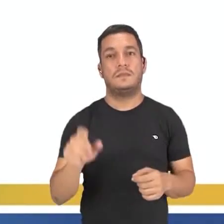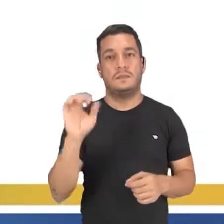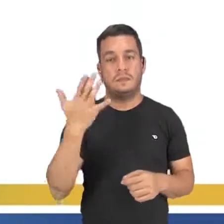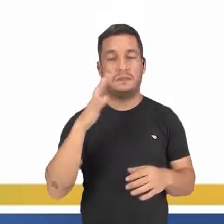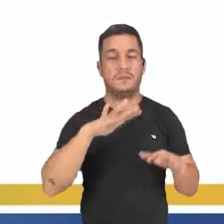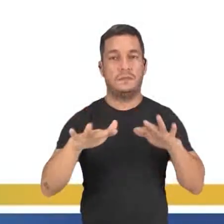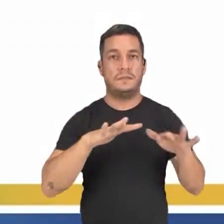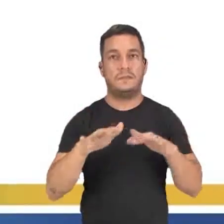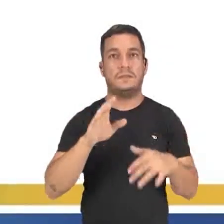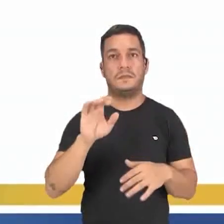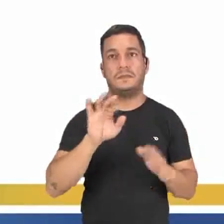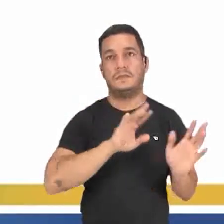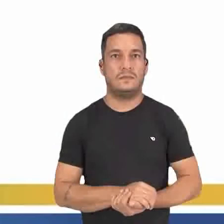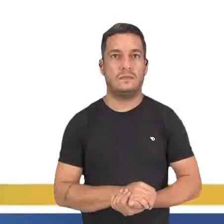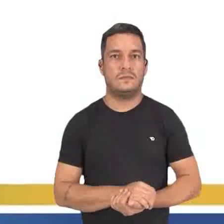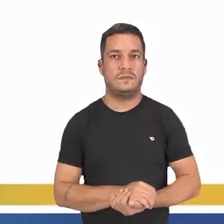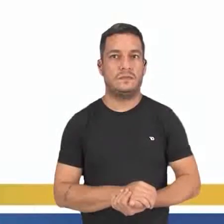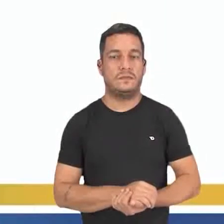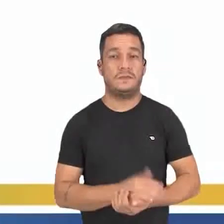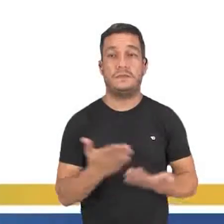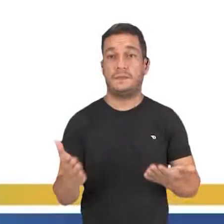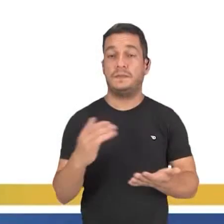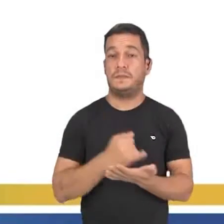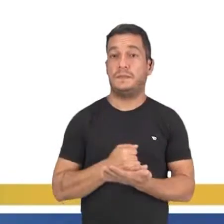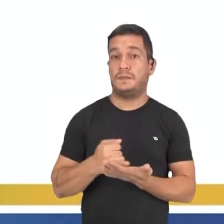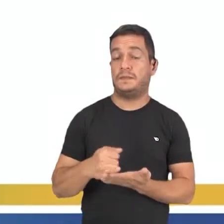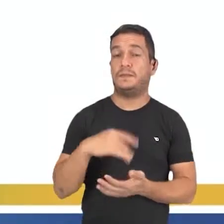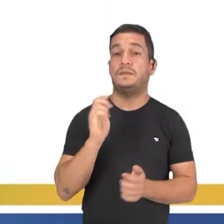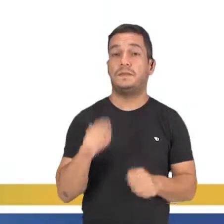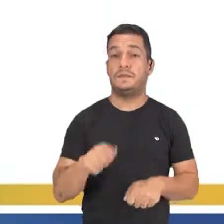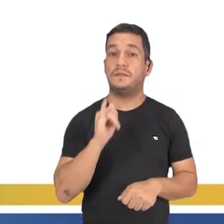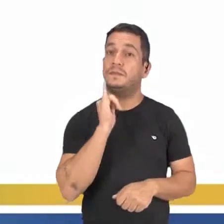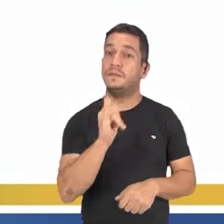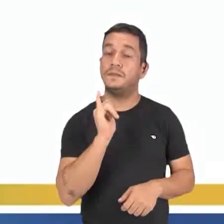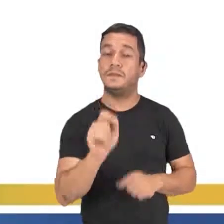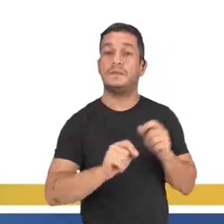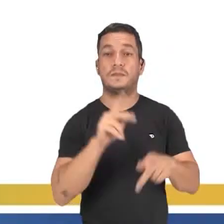aos movimentos migratórios. De início, podemos citar o